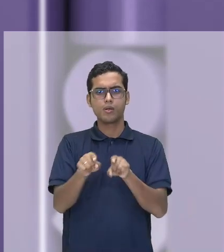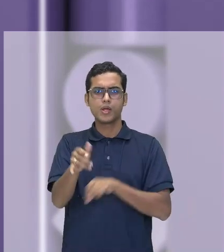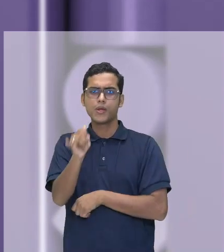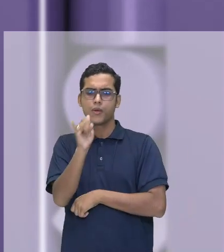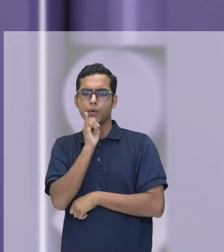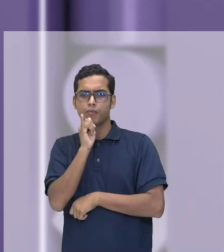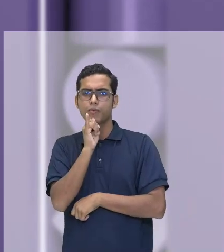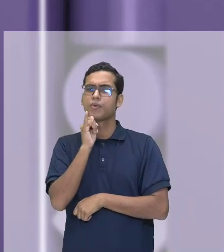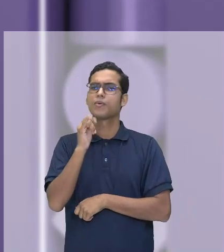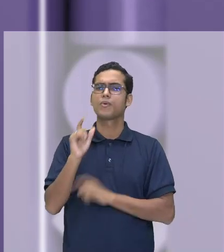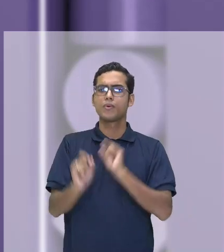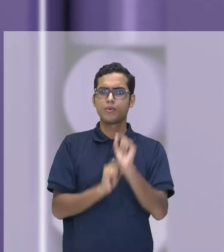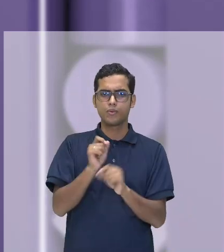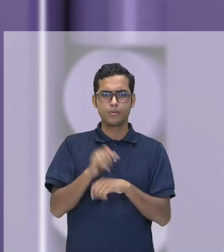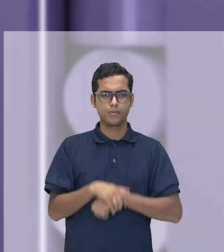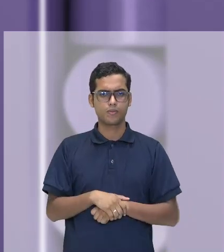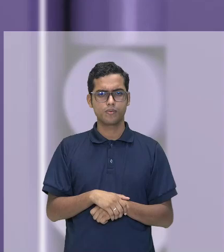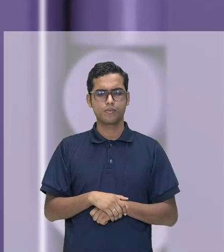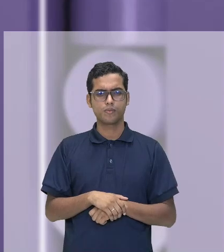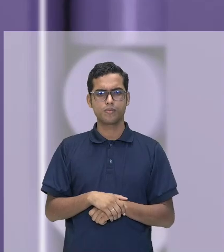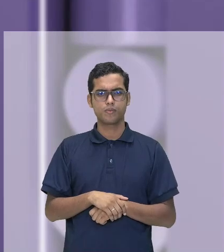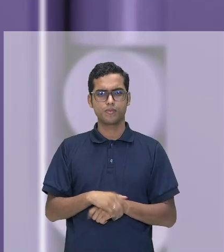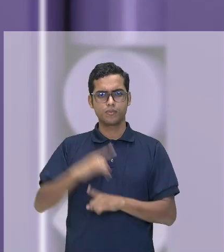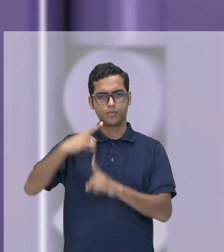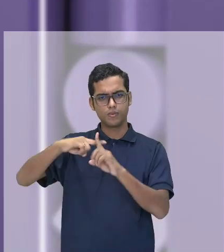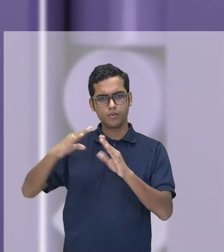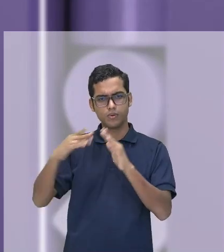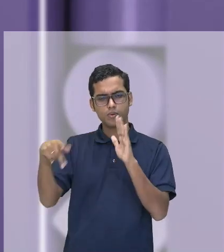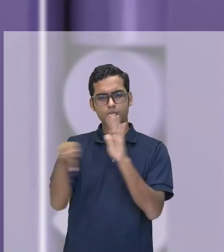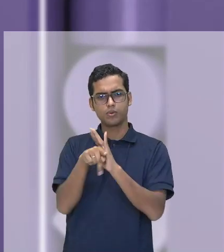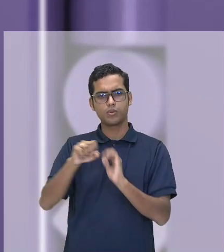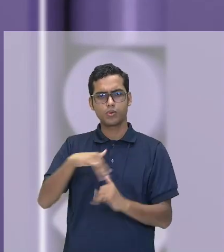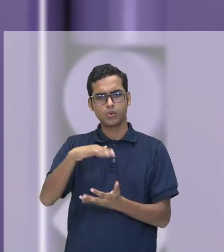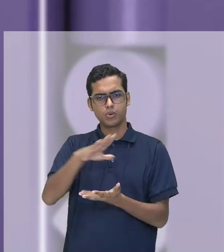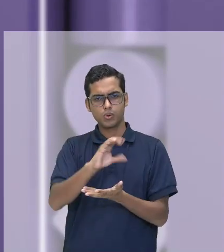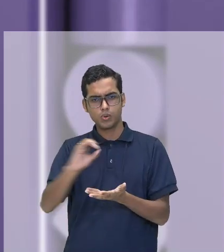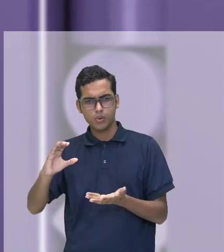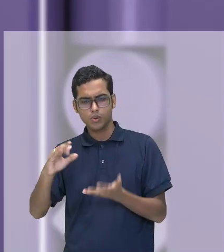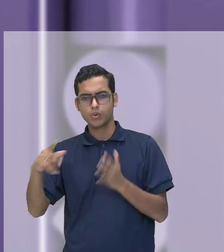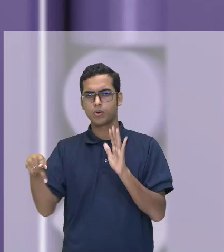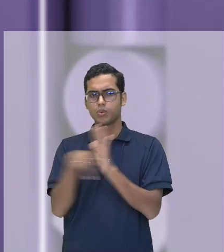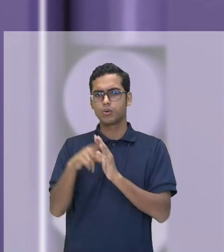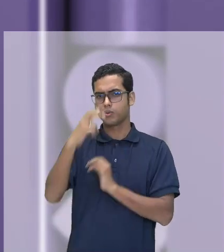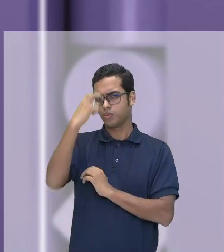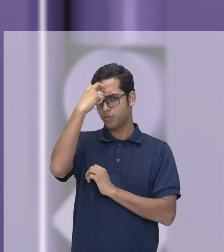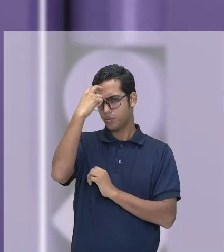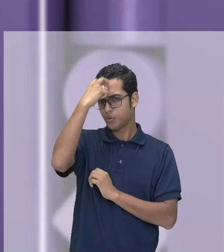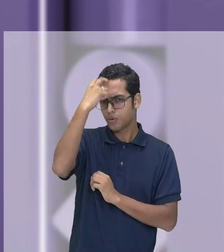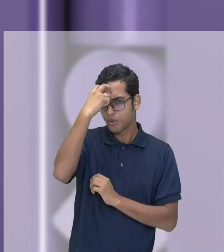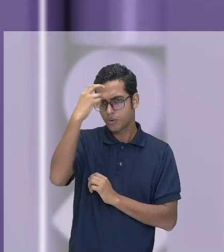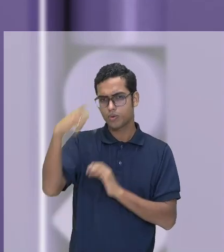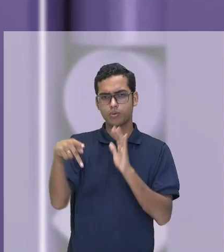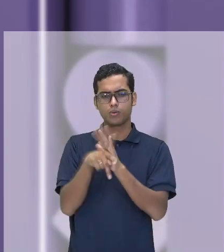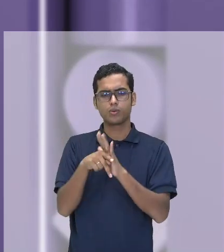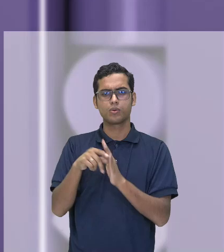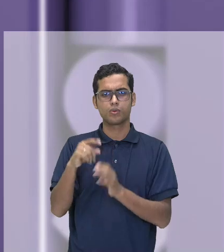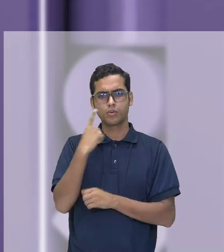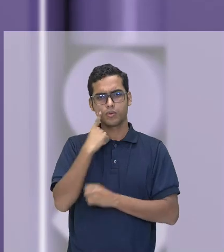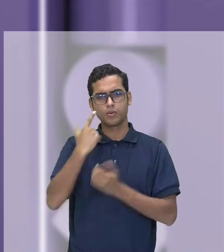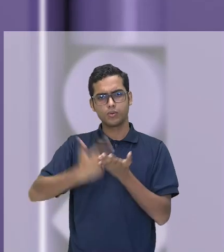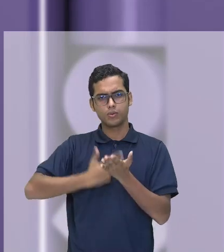de tradição religiosa a partir do Extremo Oriente, que foi no hinduísmo, a partir do livro de Vedas, que vocês